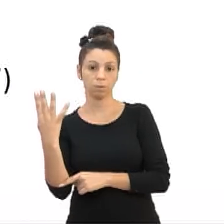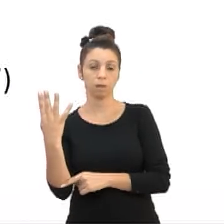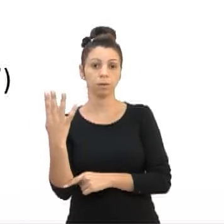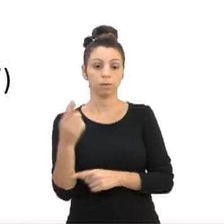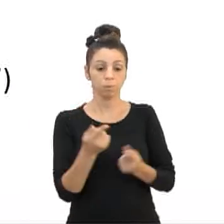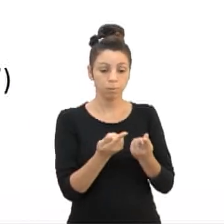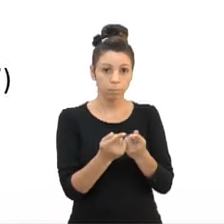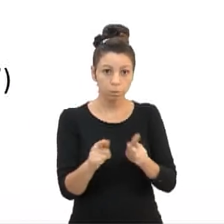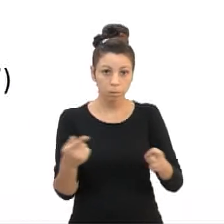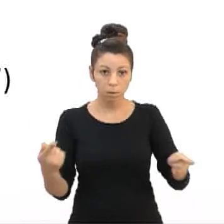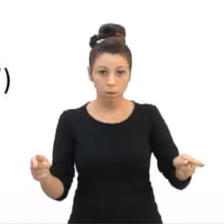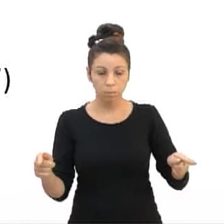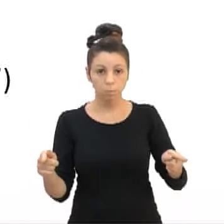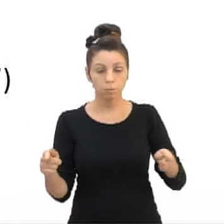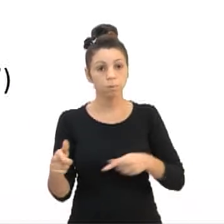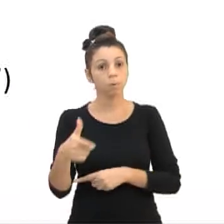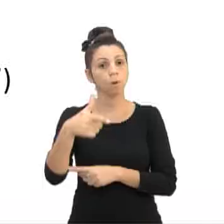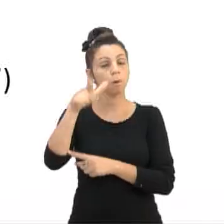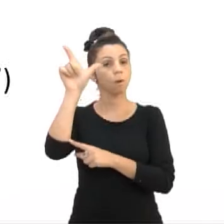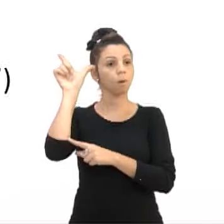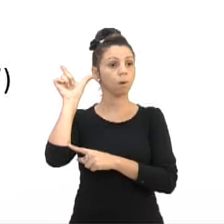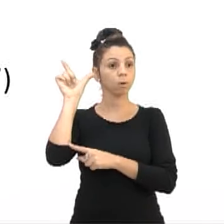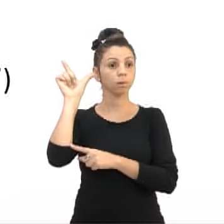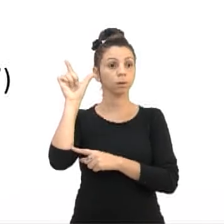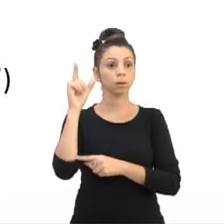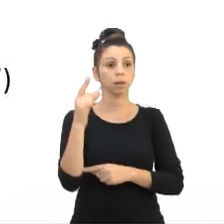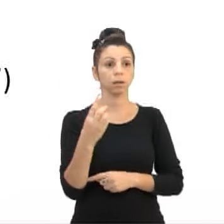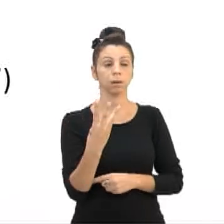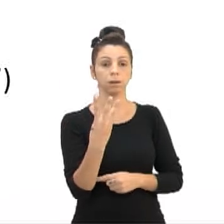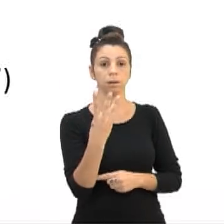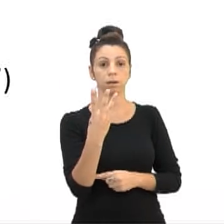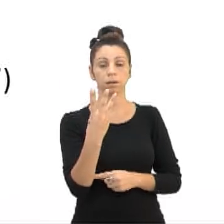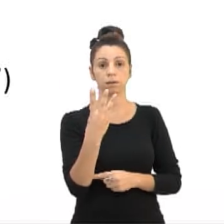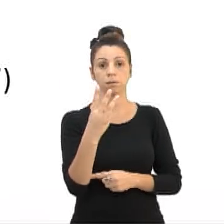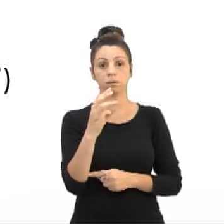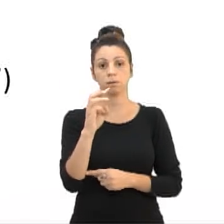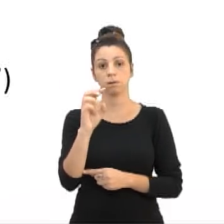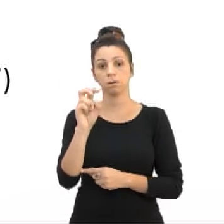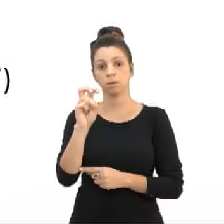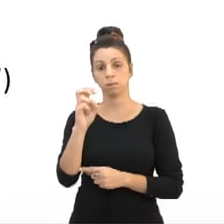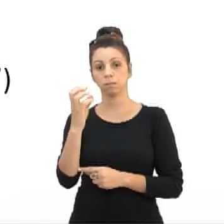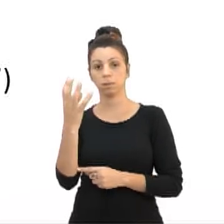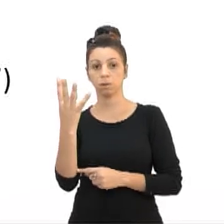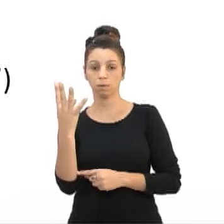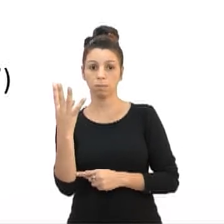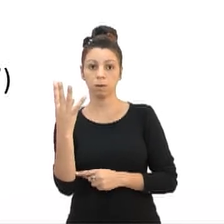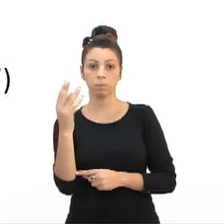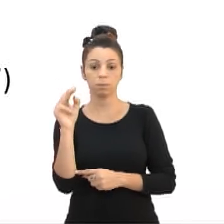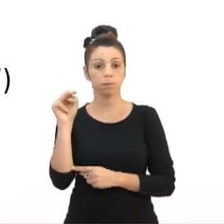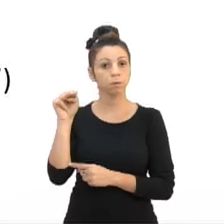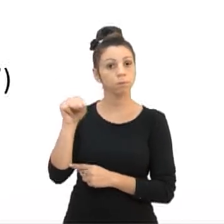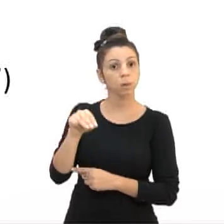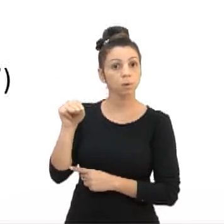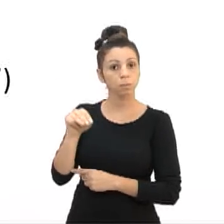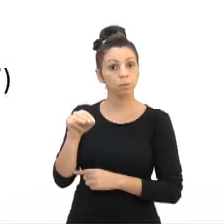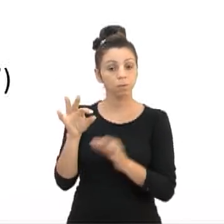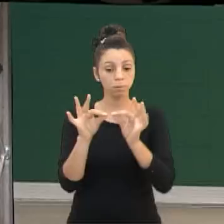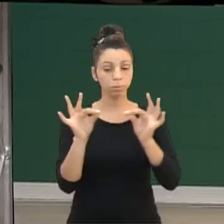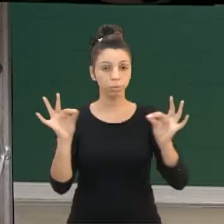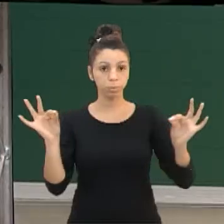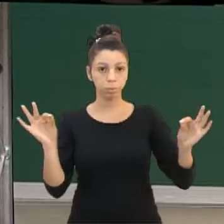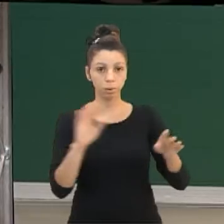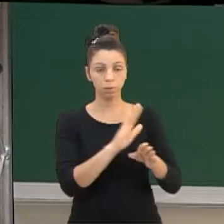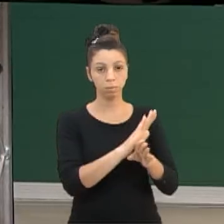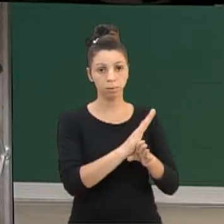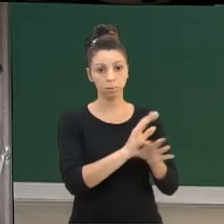3 minutos e 54 segundos. Né? É claro que nessa página do Domínio Inglês existem outros podcasts